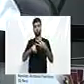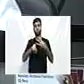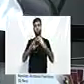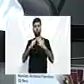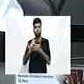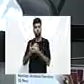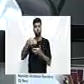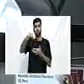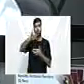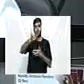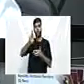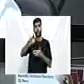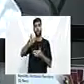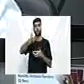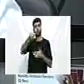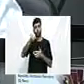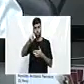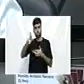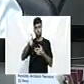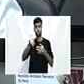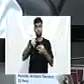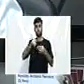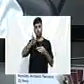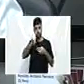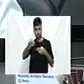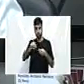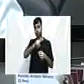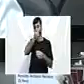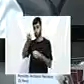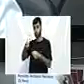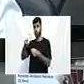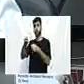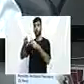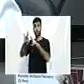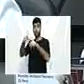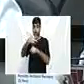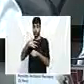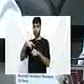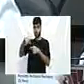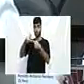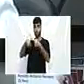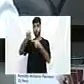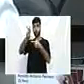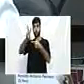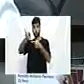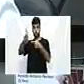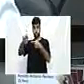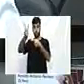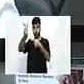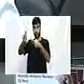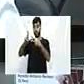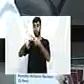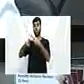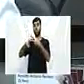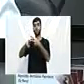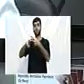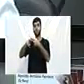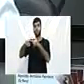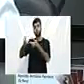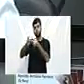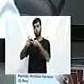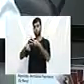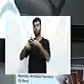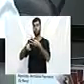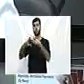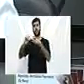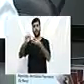João de Deus da Secretaria de Saúde a gente tem a sovipa a comunidade terapeuta Divina Providência casa